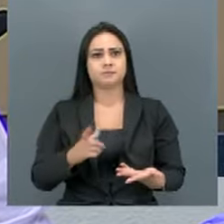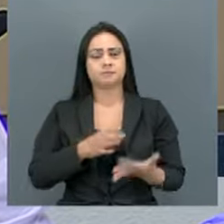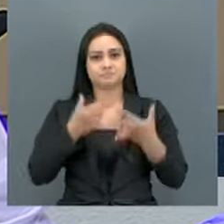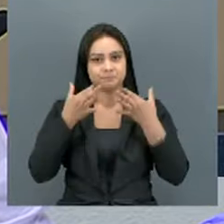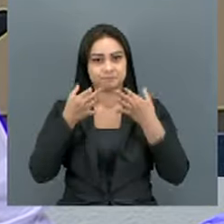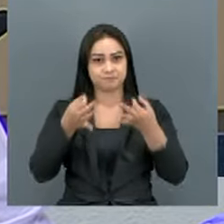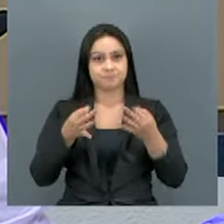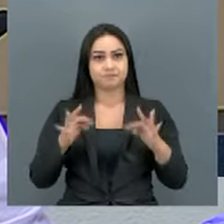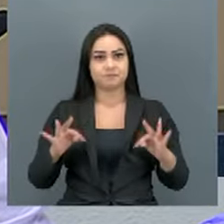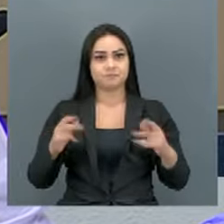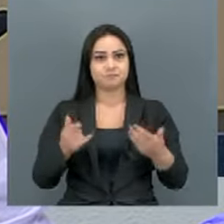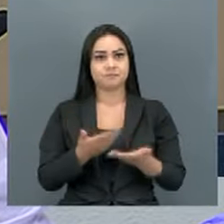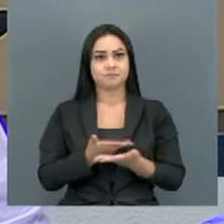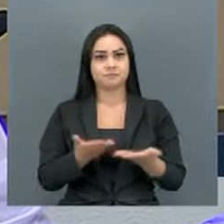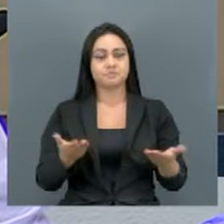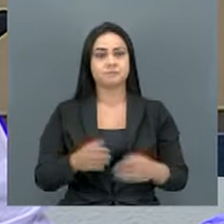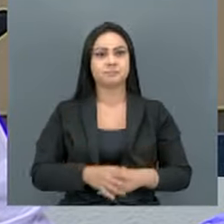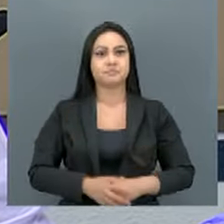atenção.